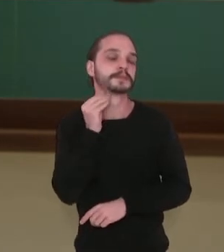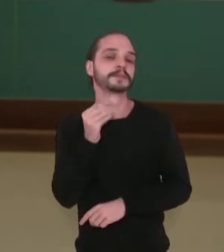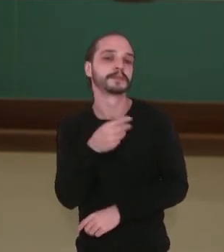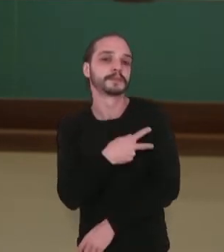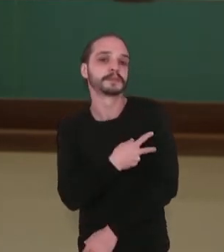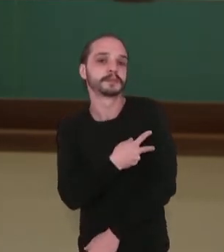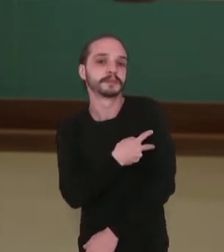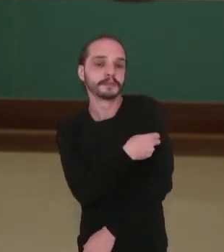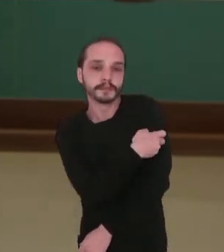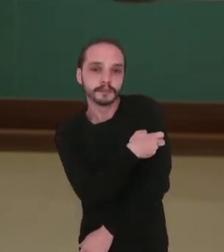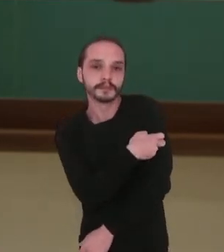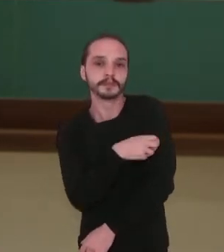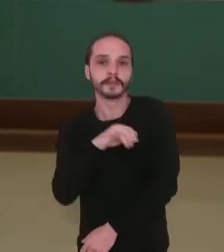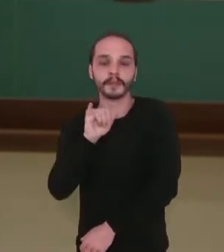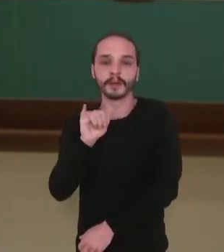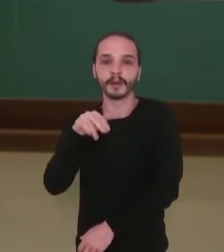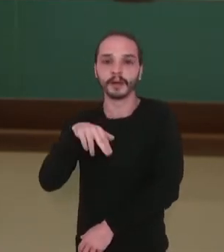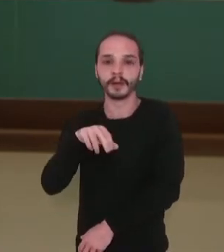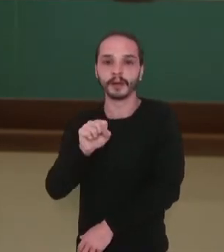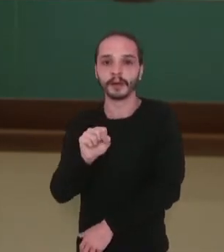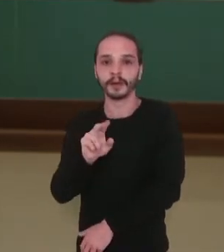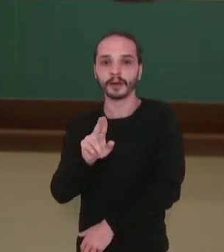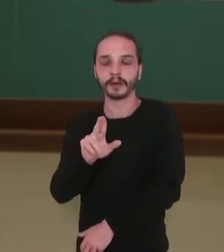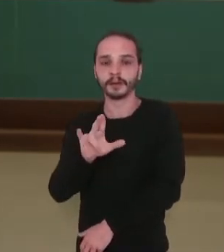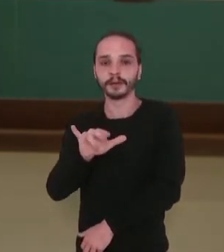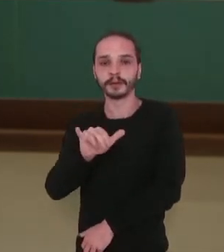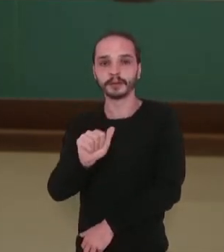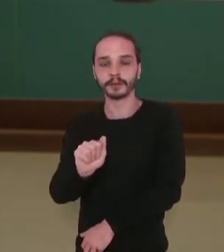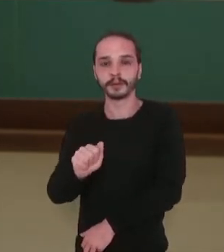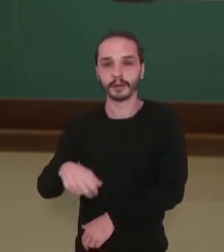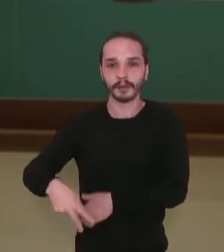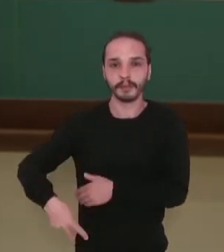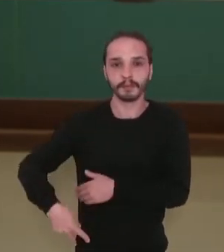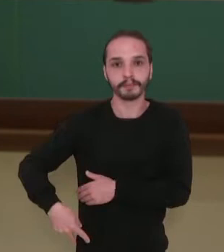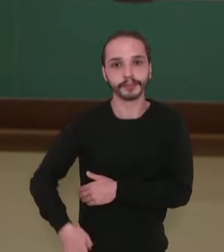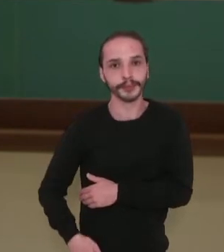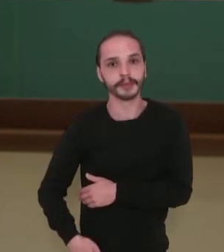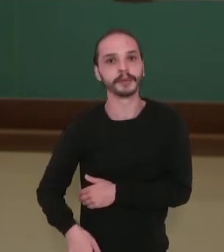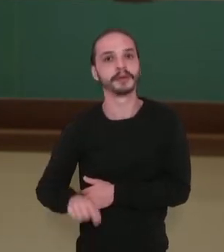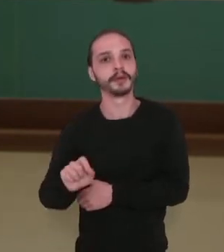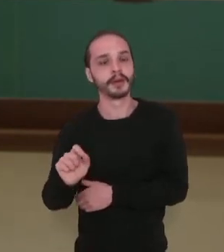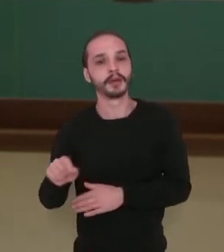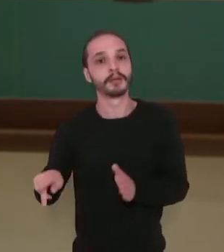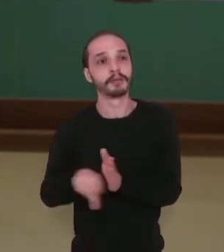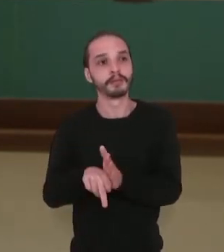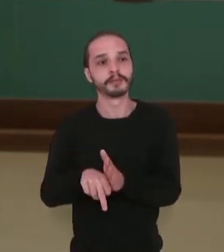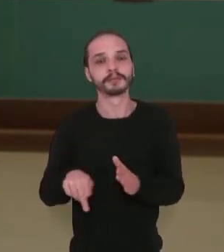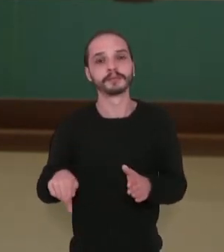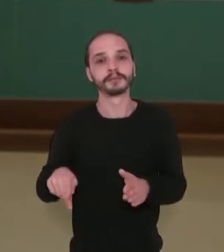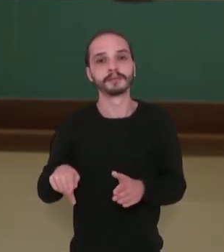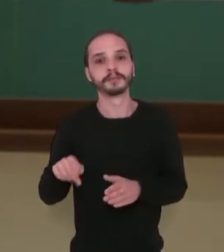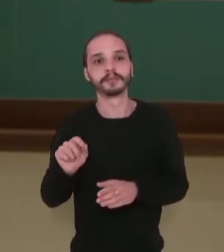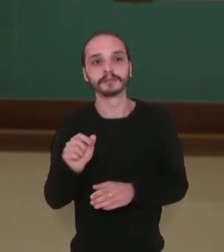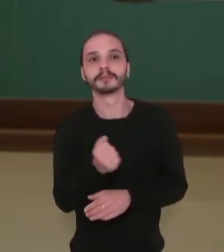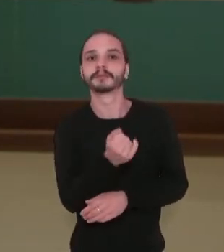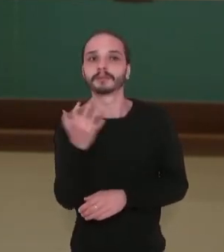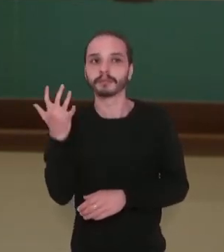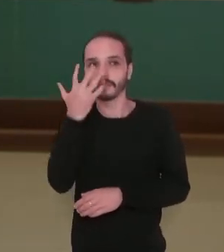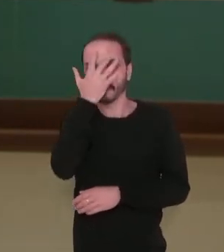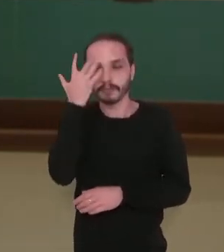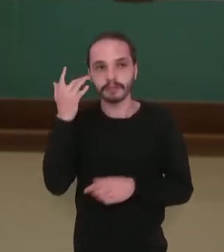A insulina, né, que é um hormônio importantíssimo, né, que é produzido no nosso corpo, só que muitos precisam ali